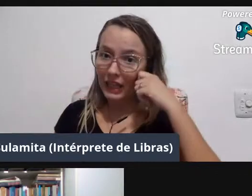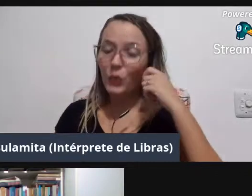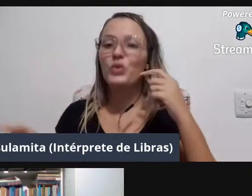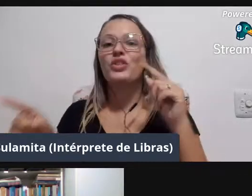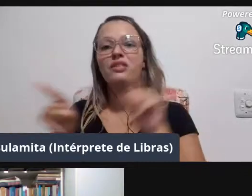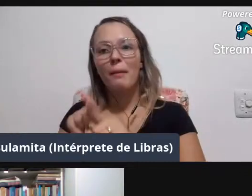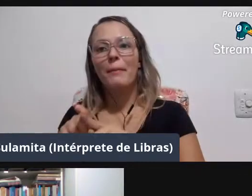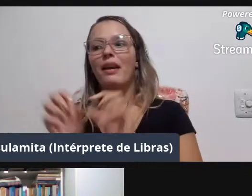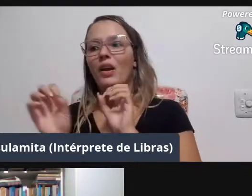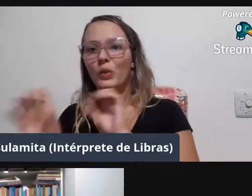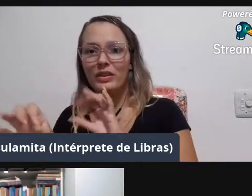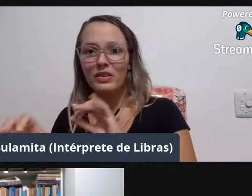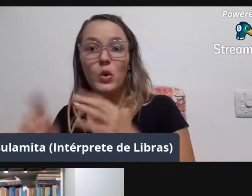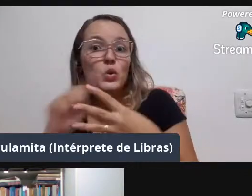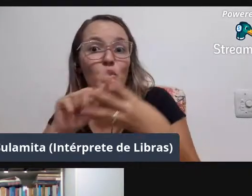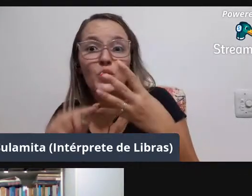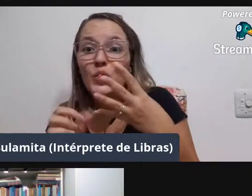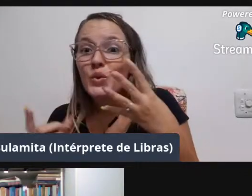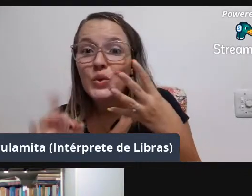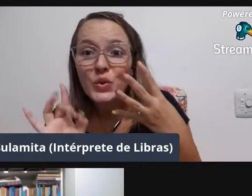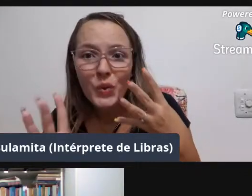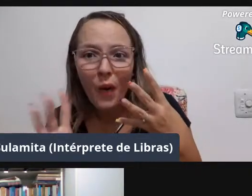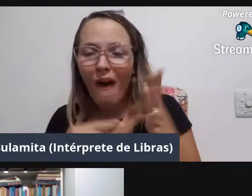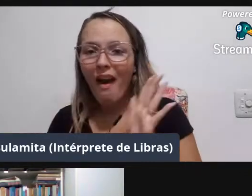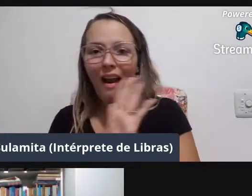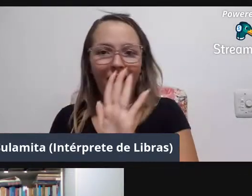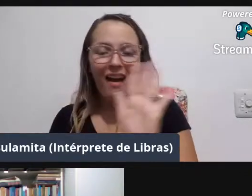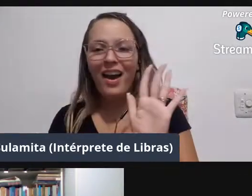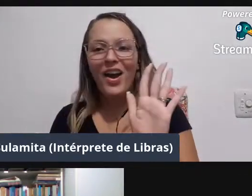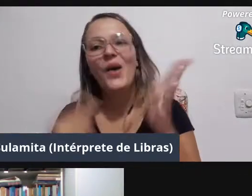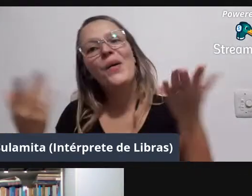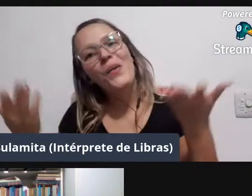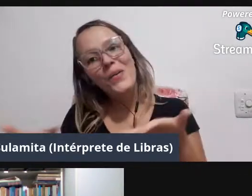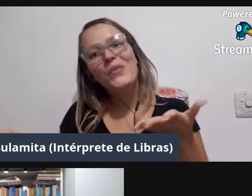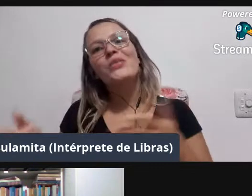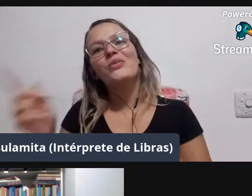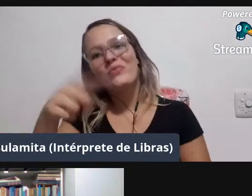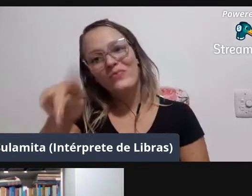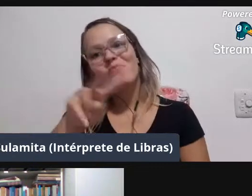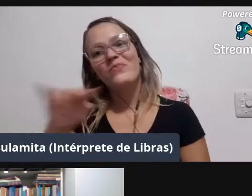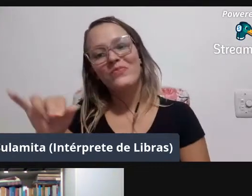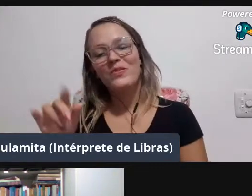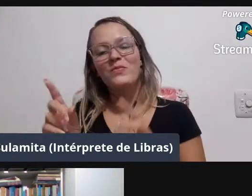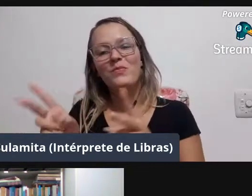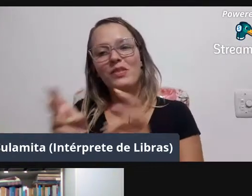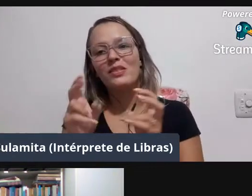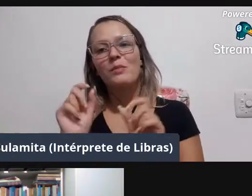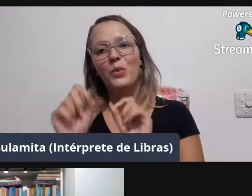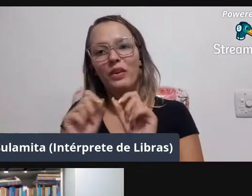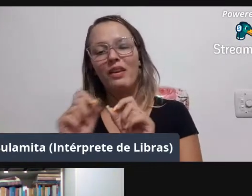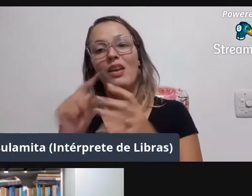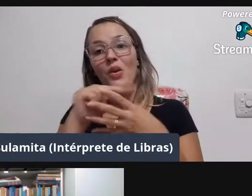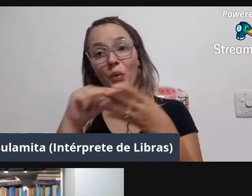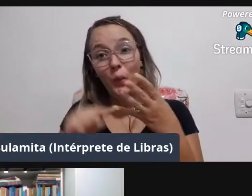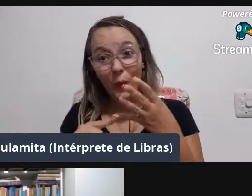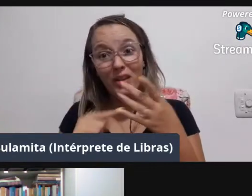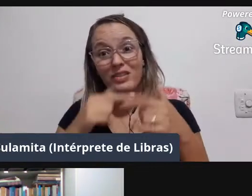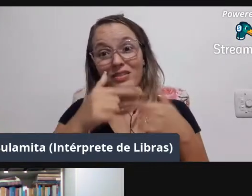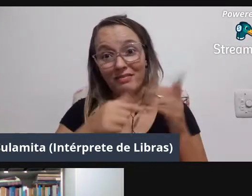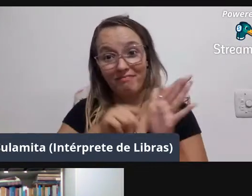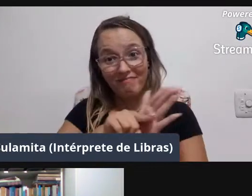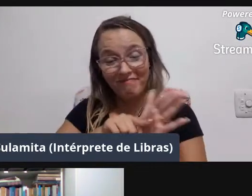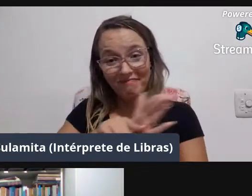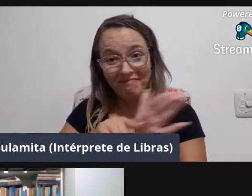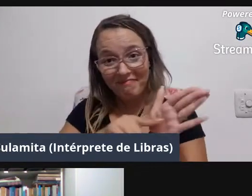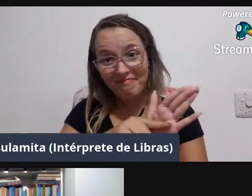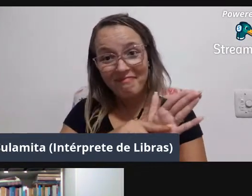quatro trabalhos, né? Engraçado. Aí hoje a gente vai ver que vai quatro trabalhos de pessoas que estão